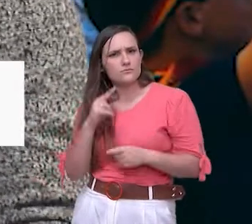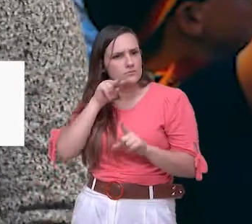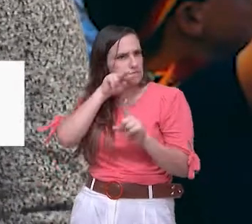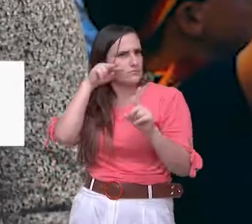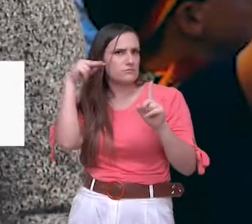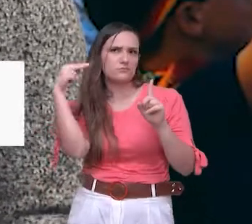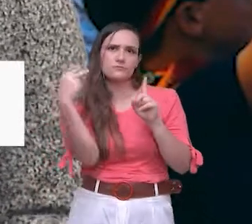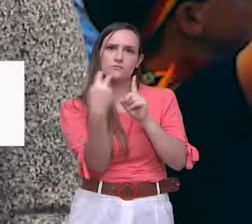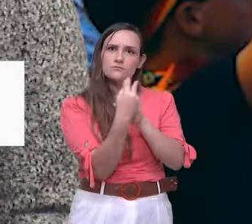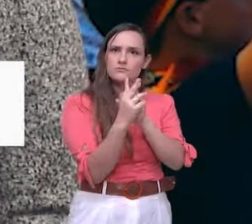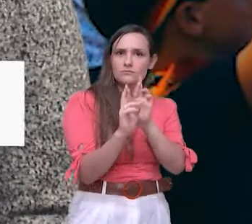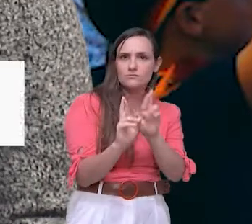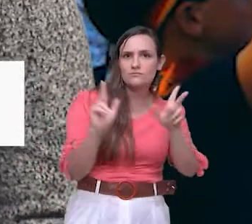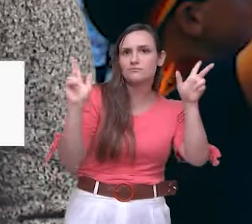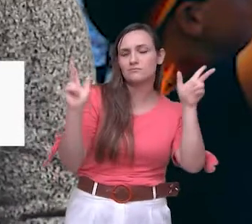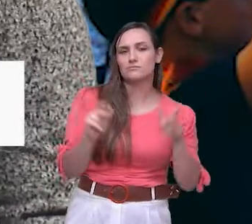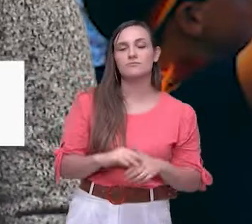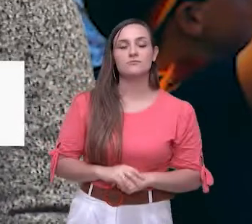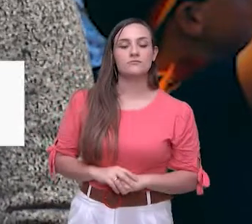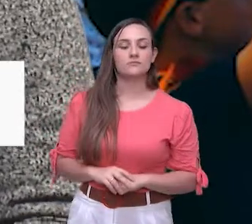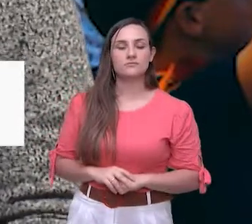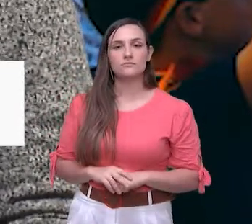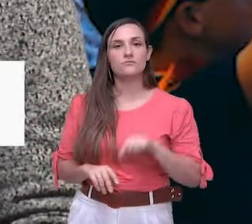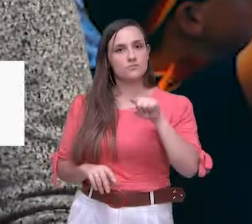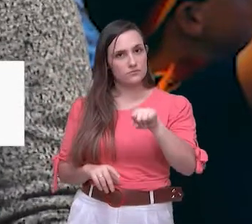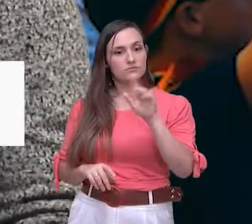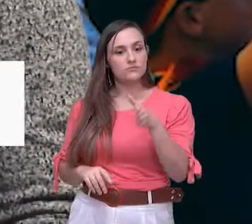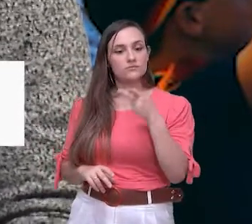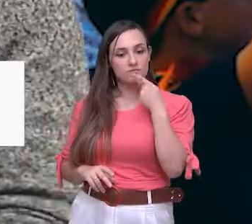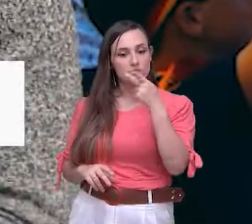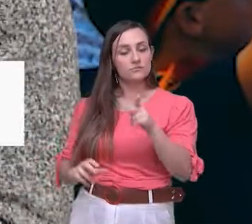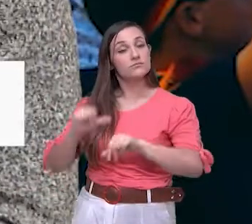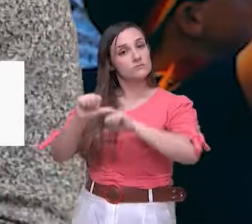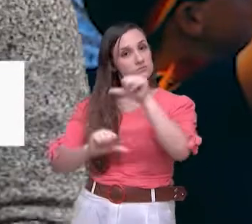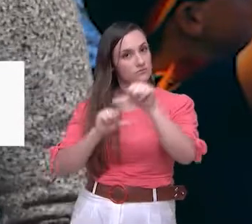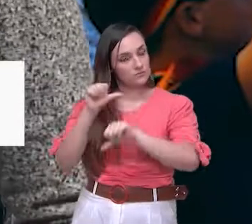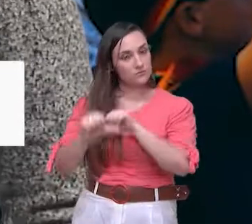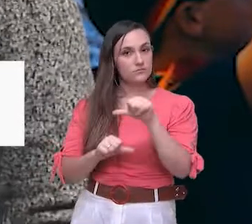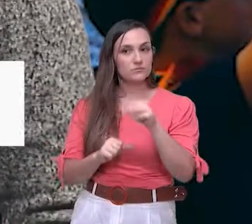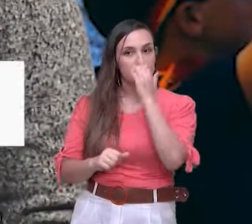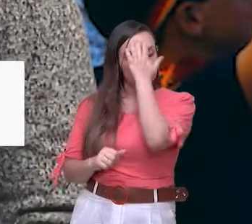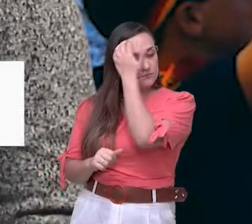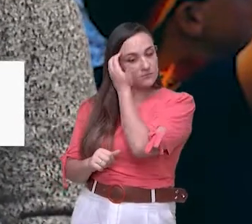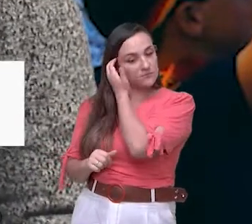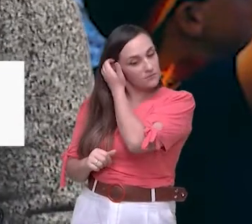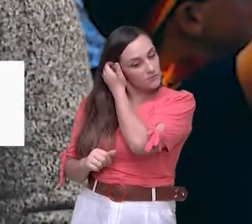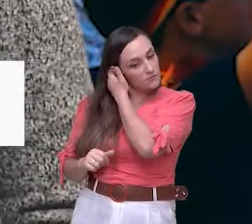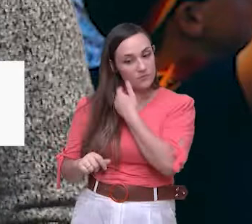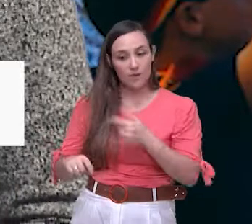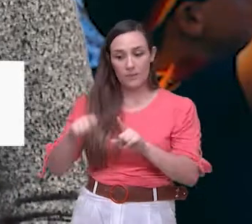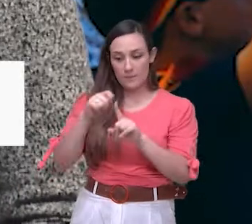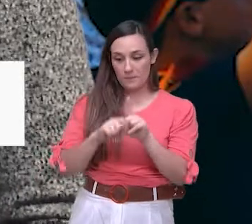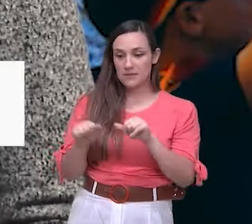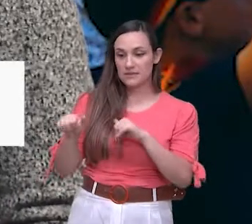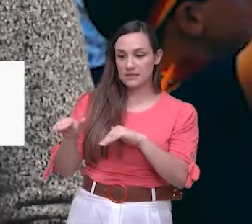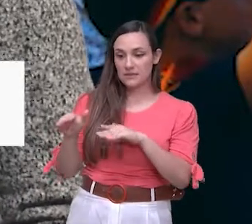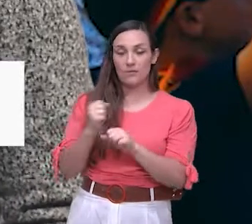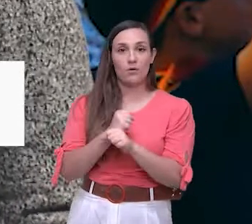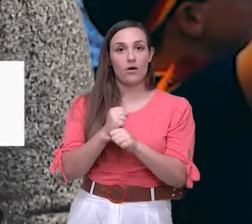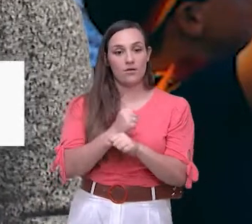sob a nova perspectiva do Centro Estadual né como a você mesmo O que foi reformulado aí